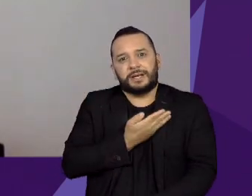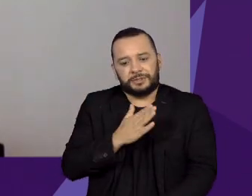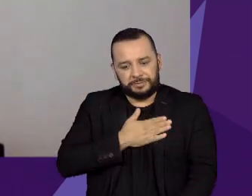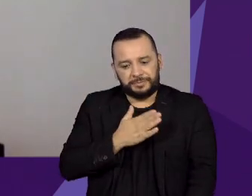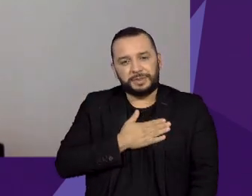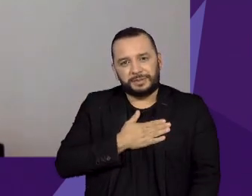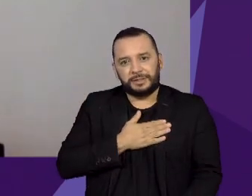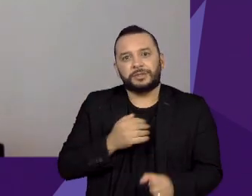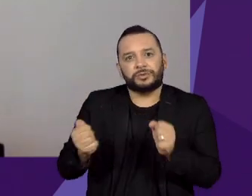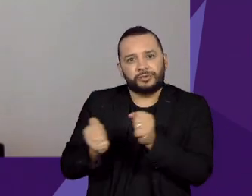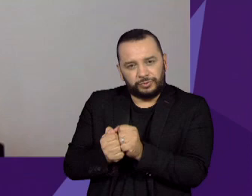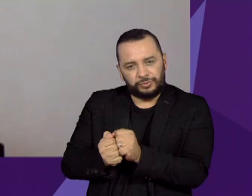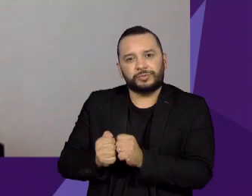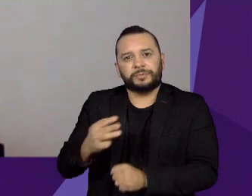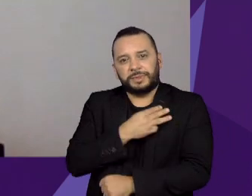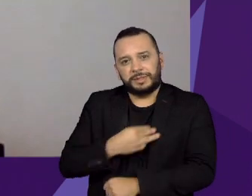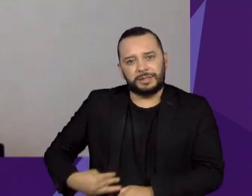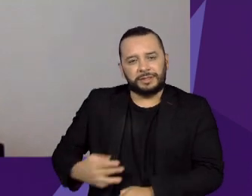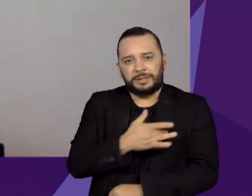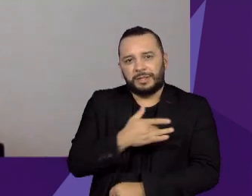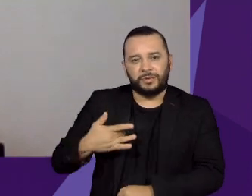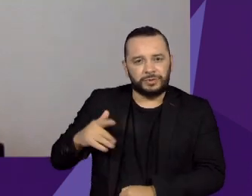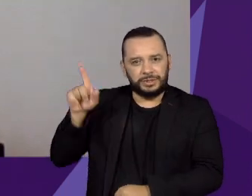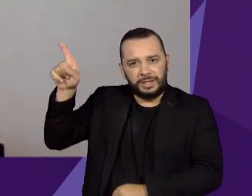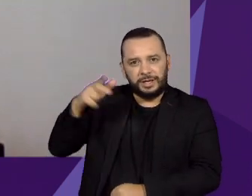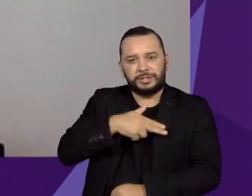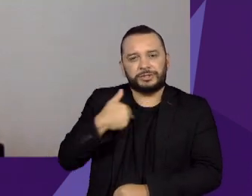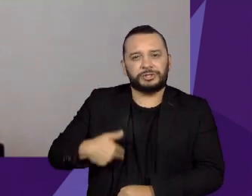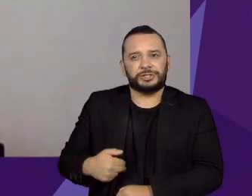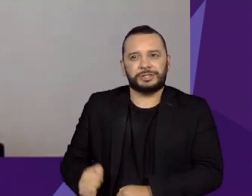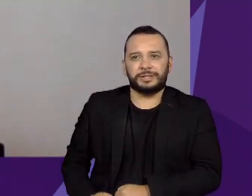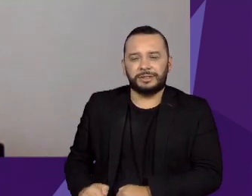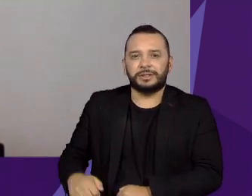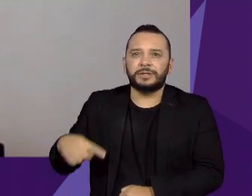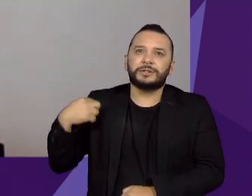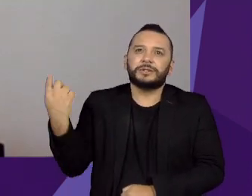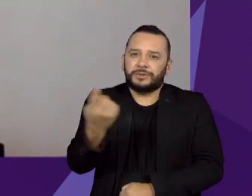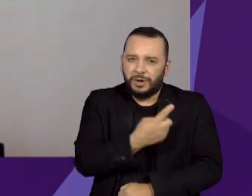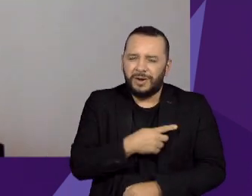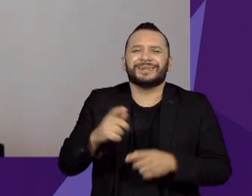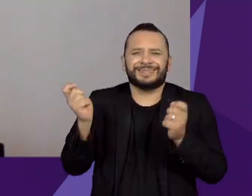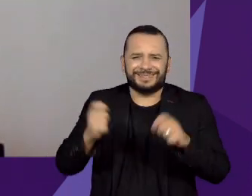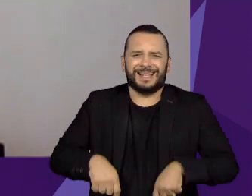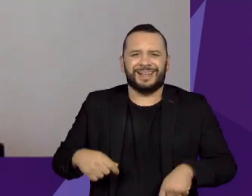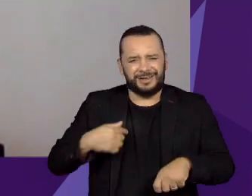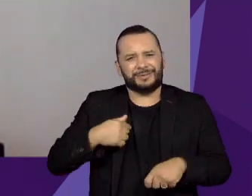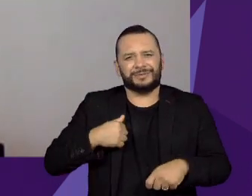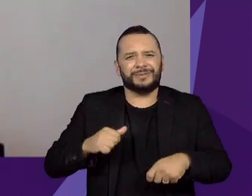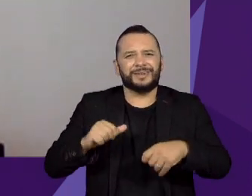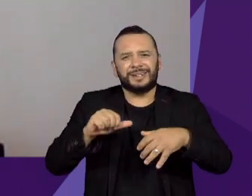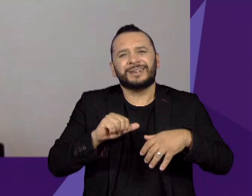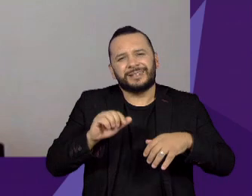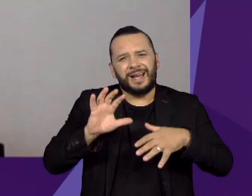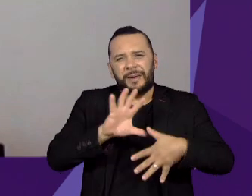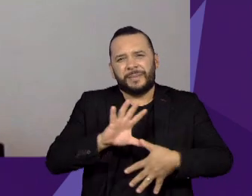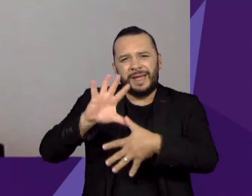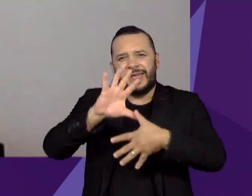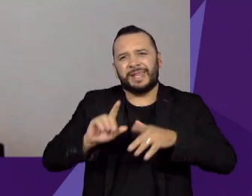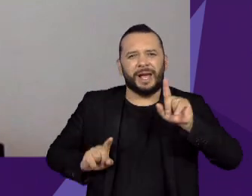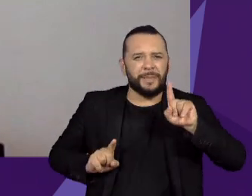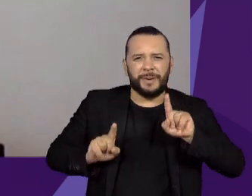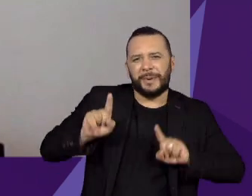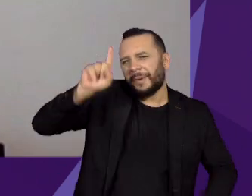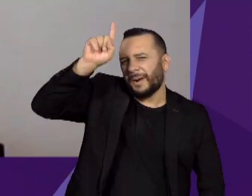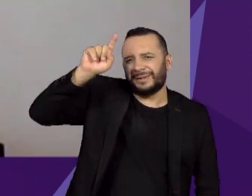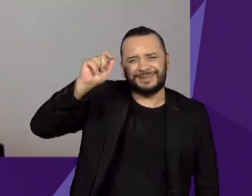da China. Nós perdemos a oportunidade de liderar as Américas. O Brasil abandonou, por exemplo, que ele poderia